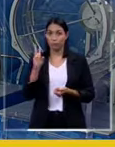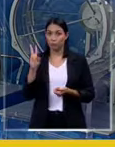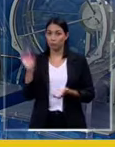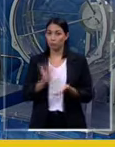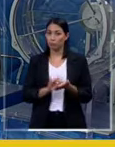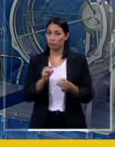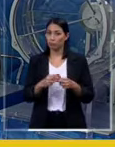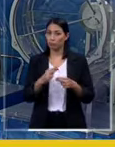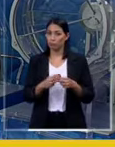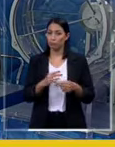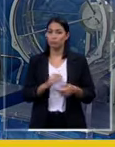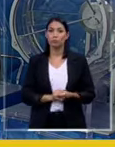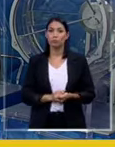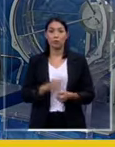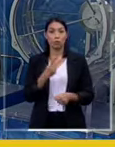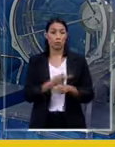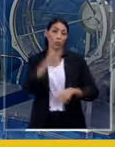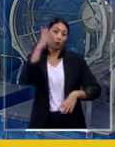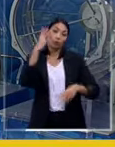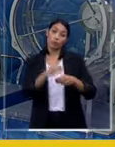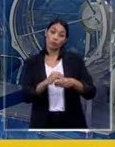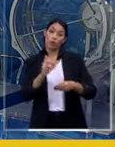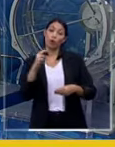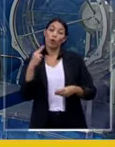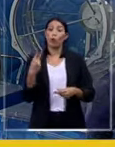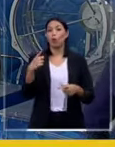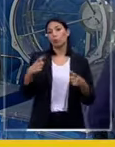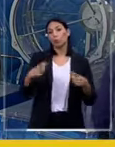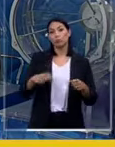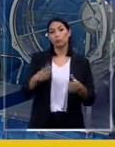onde são os ganhadores, ou se o prêmio ficou acumulado.